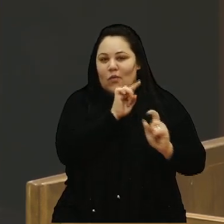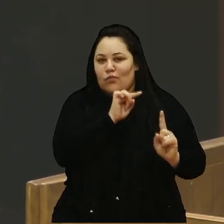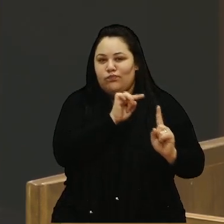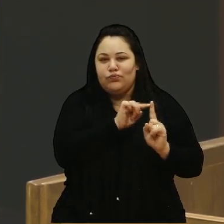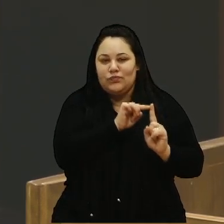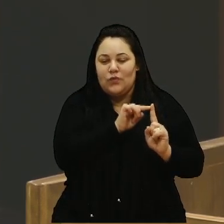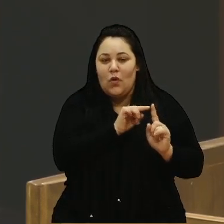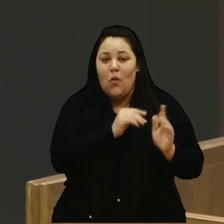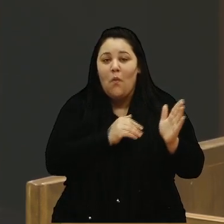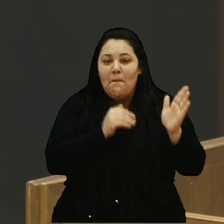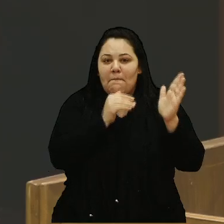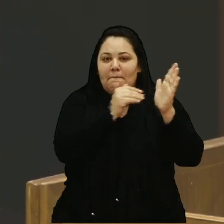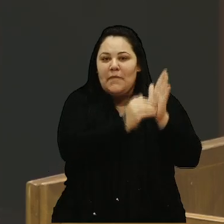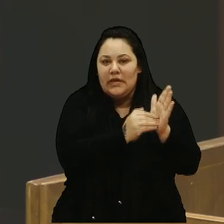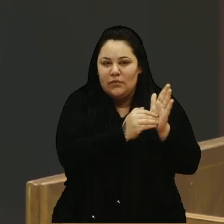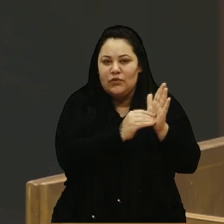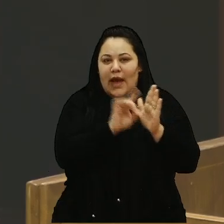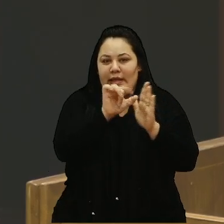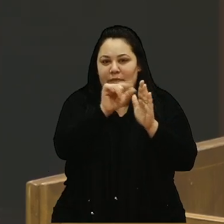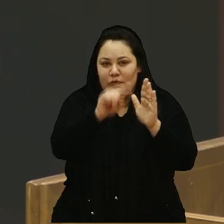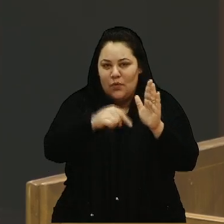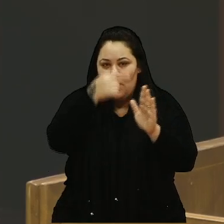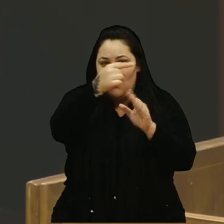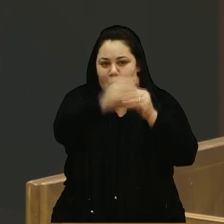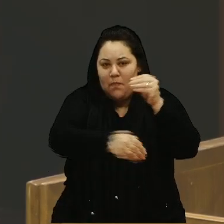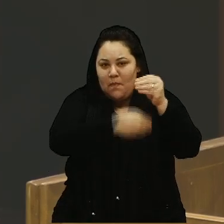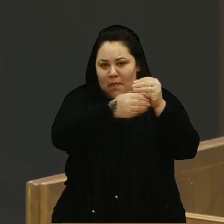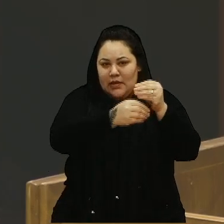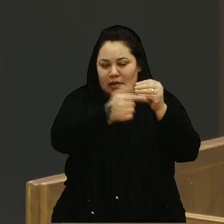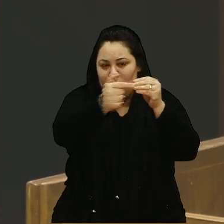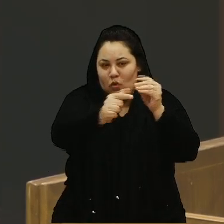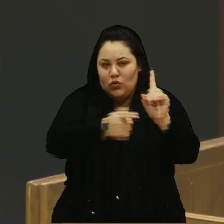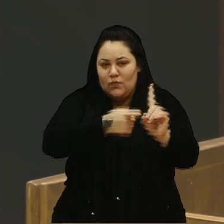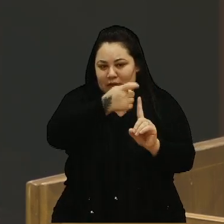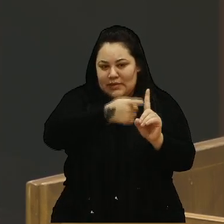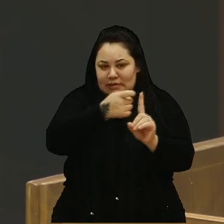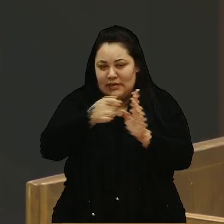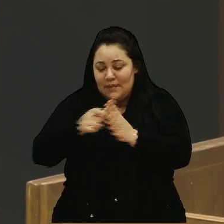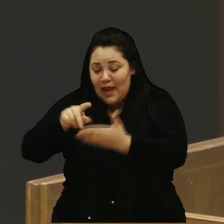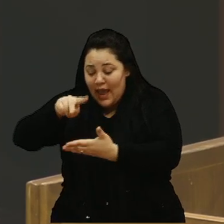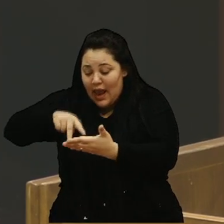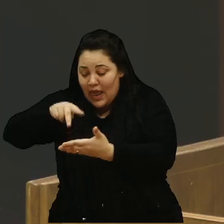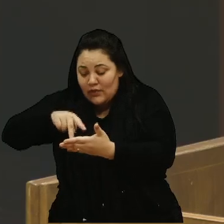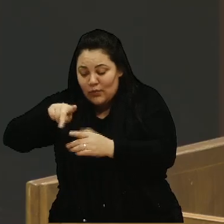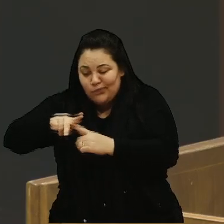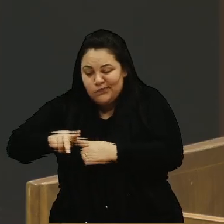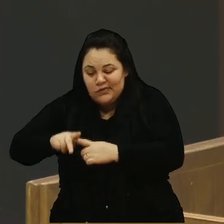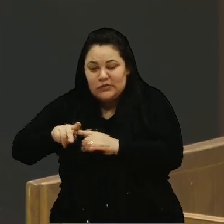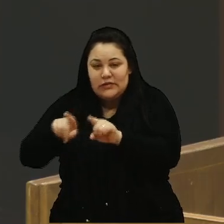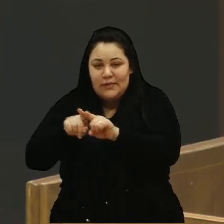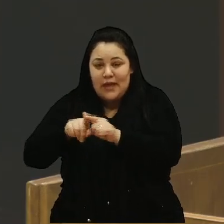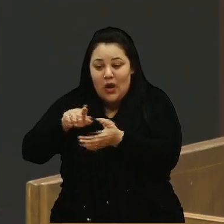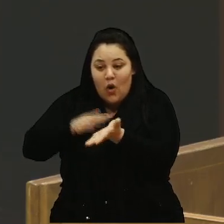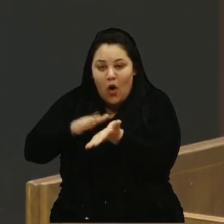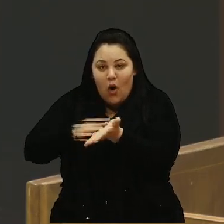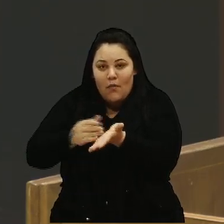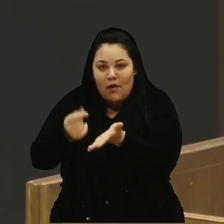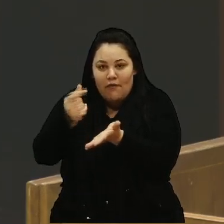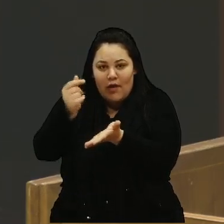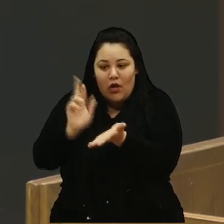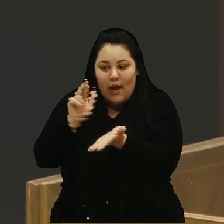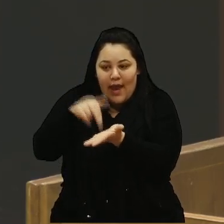mínimo e aí se acumula para o mês posterior, e a releitura corrigida, que é a diferença entre o valor anteriormente cobrado e o consumo de fato real,